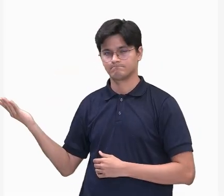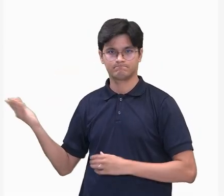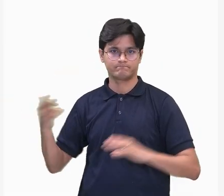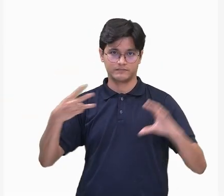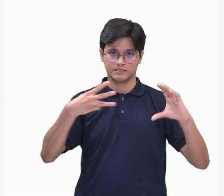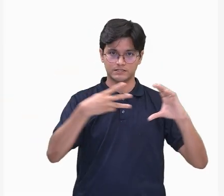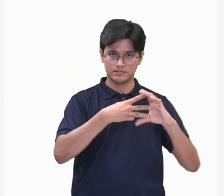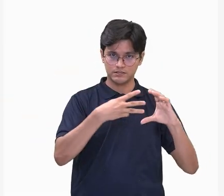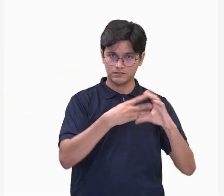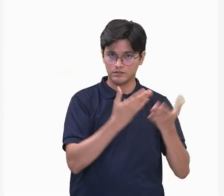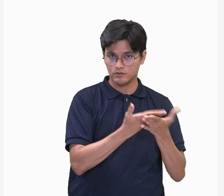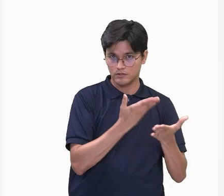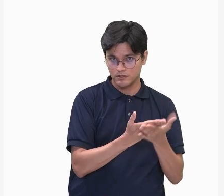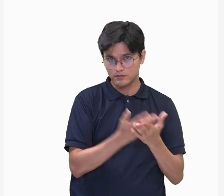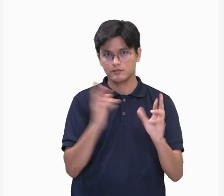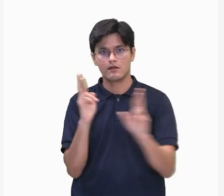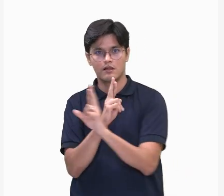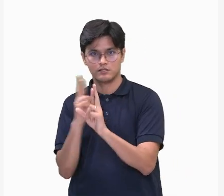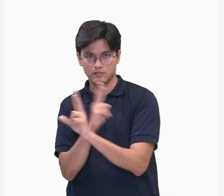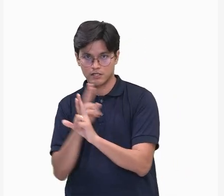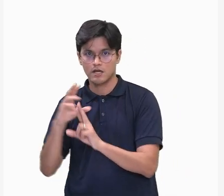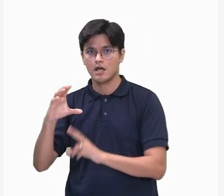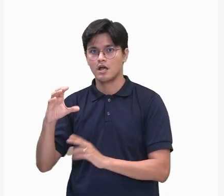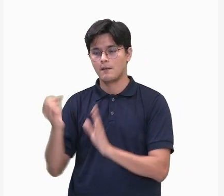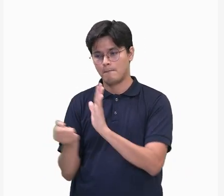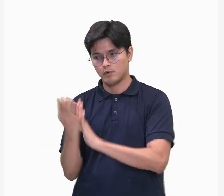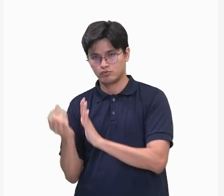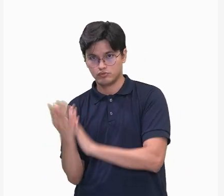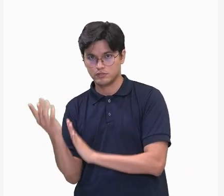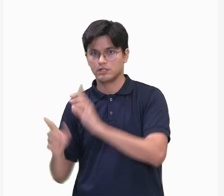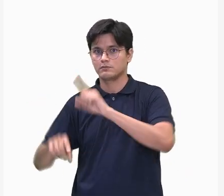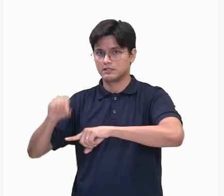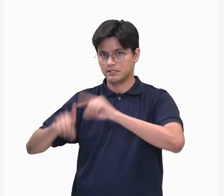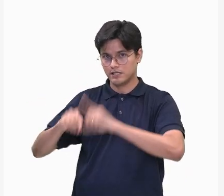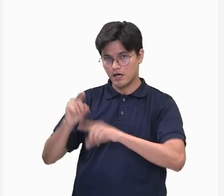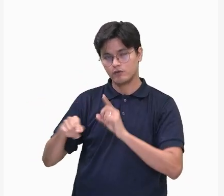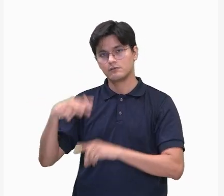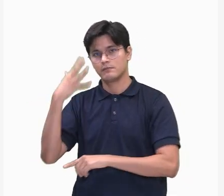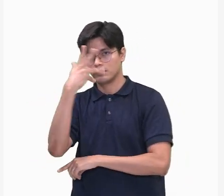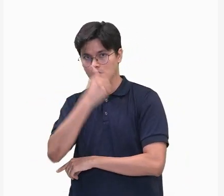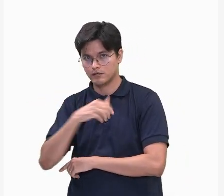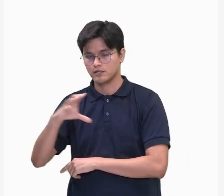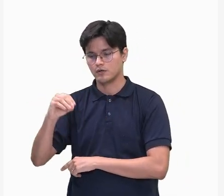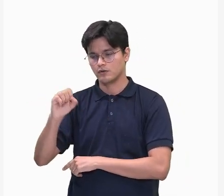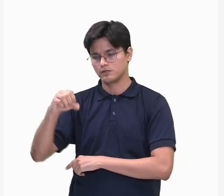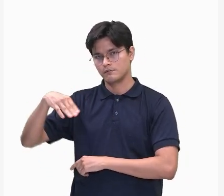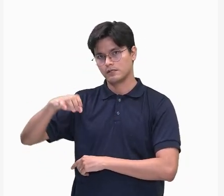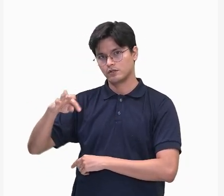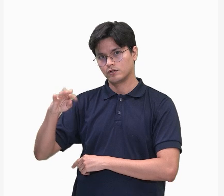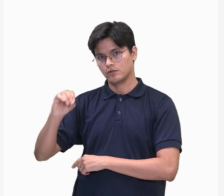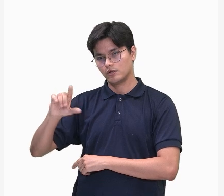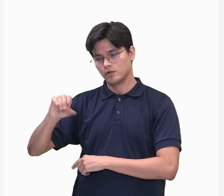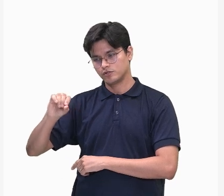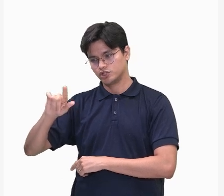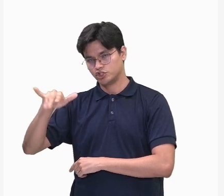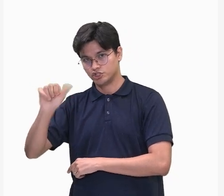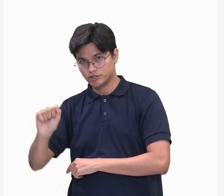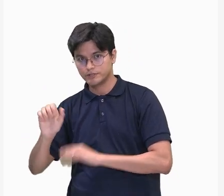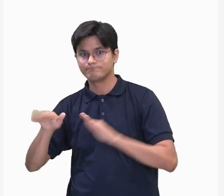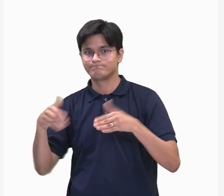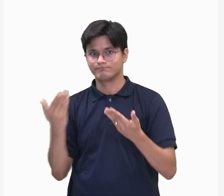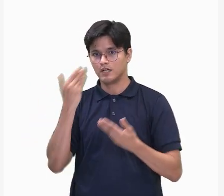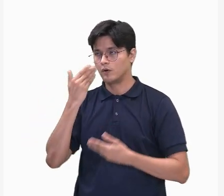citologia e a cosmetologia, né? Profissionais da área de cosmética e de beleza. Né? Então a gente observa aí